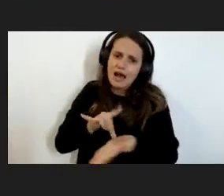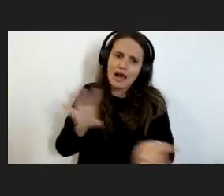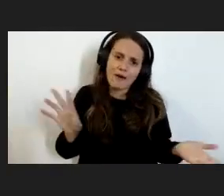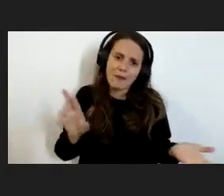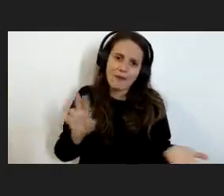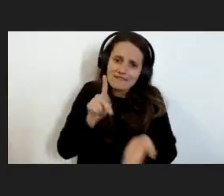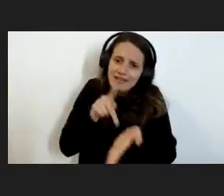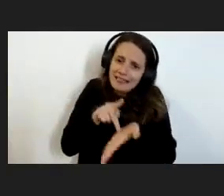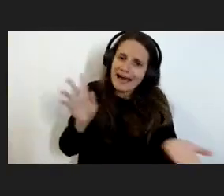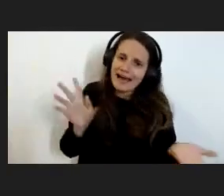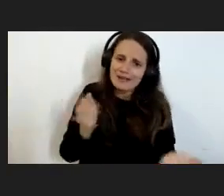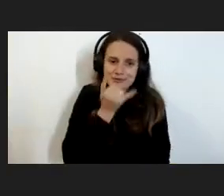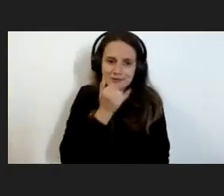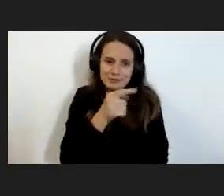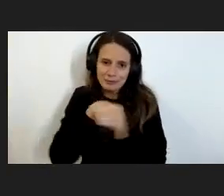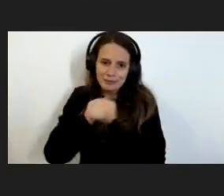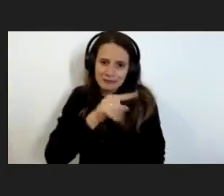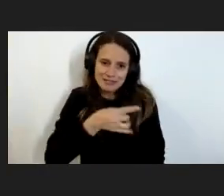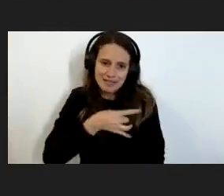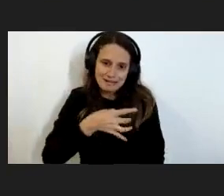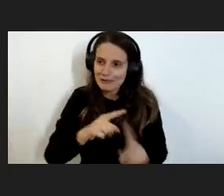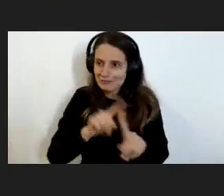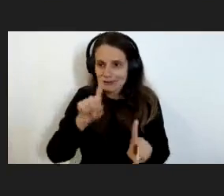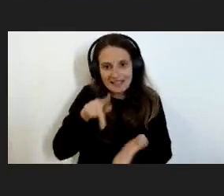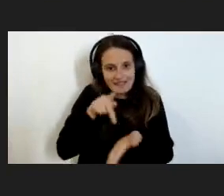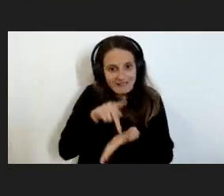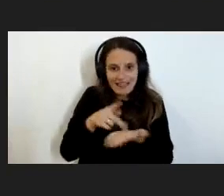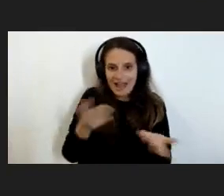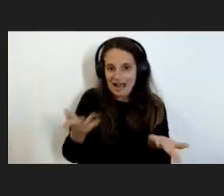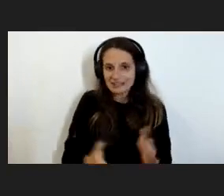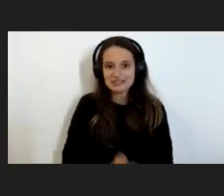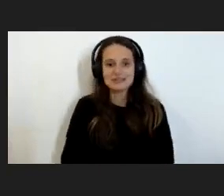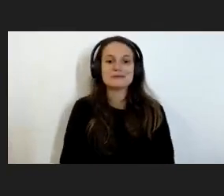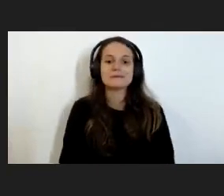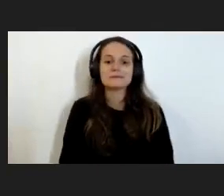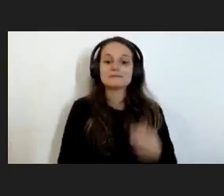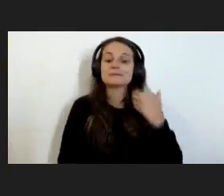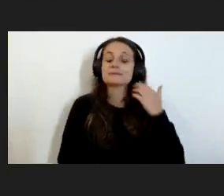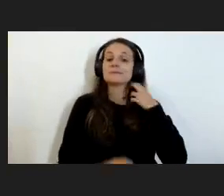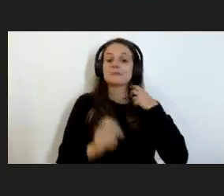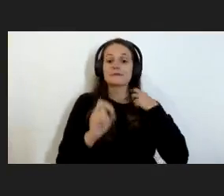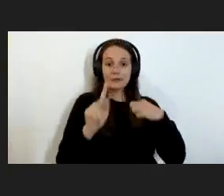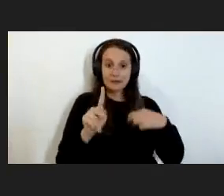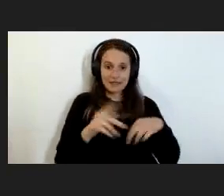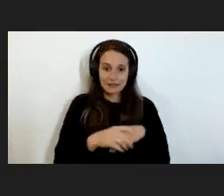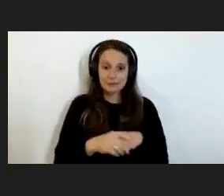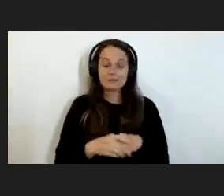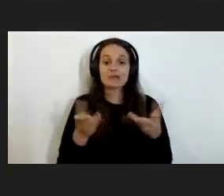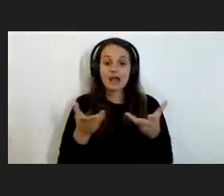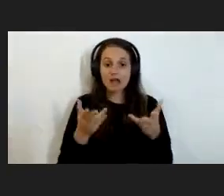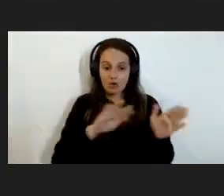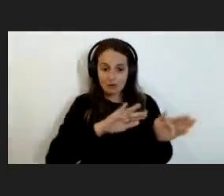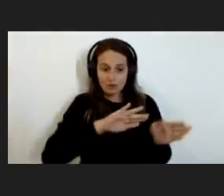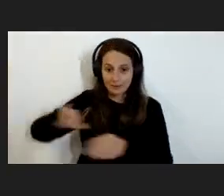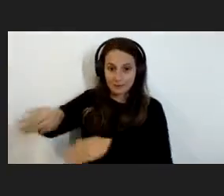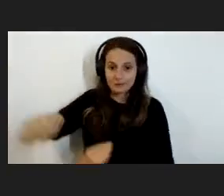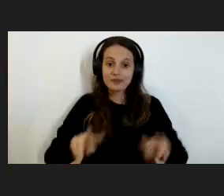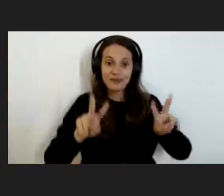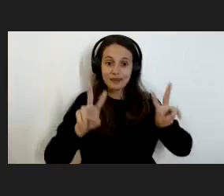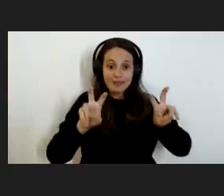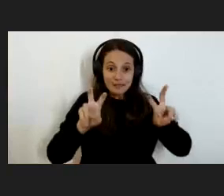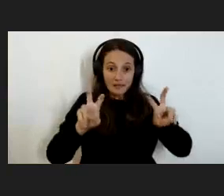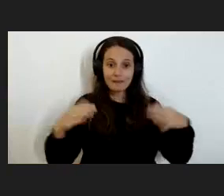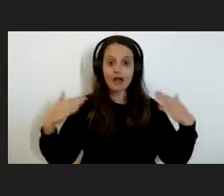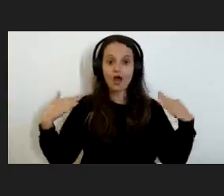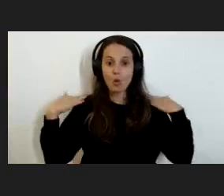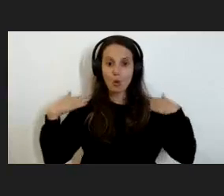Desculpa, eu tô metendo medo em vocês. Aqui, agora vamos para o ombro agora. O ombro. Nosso ombro